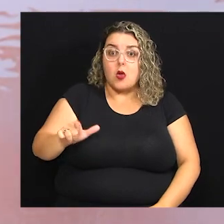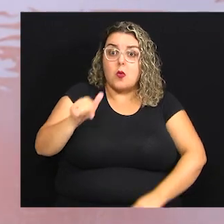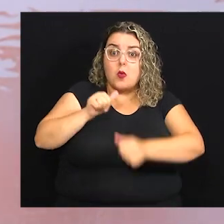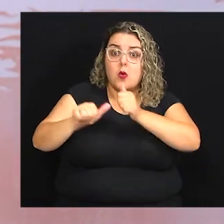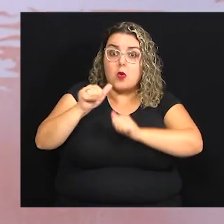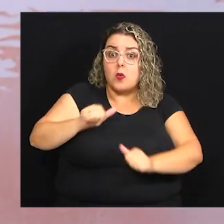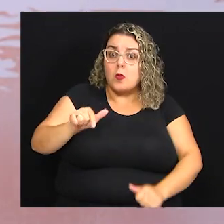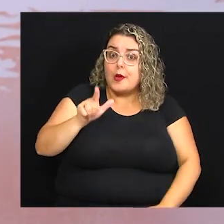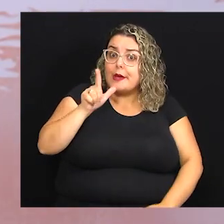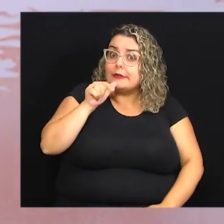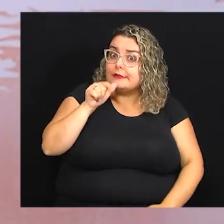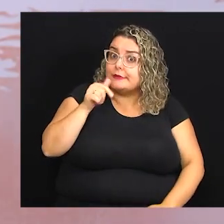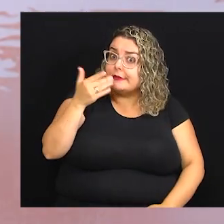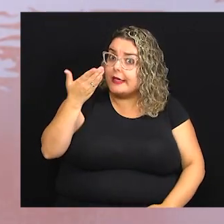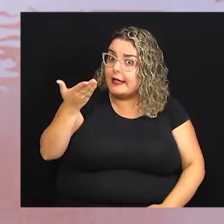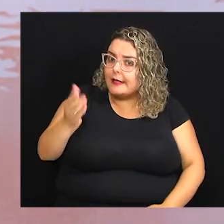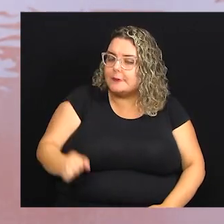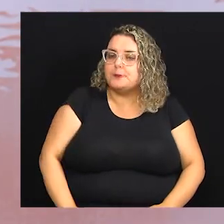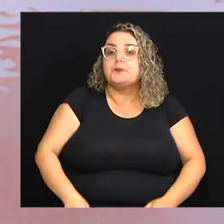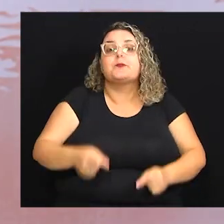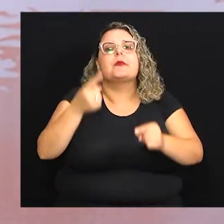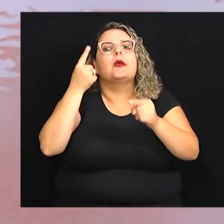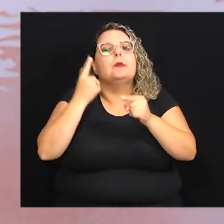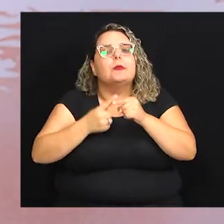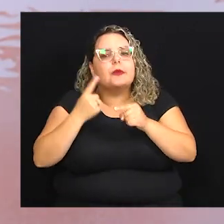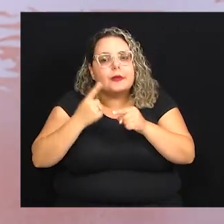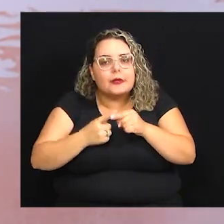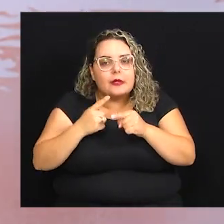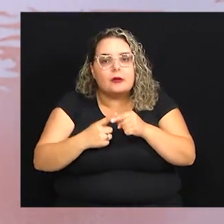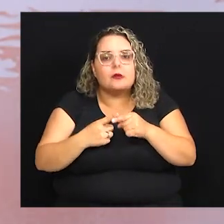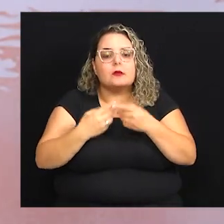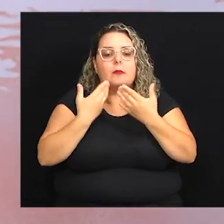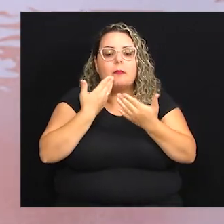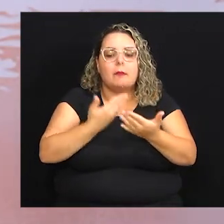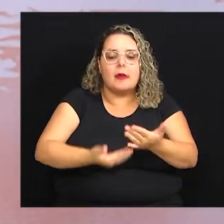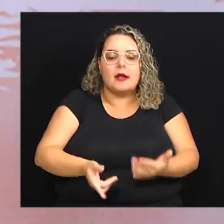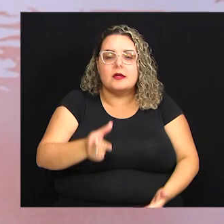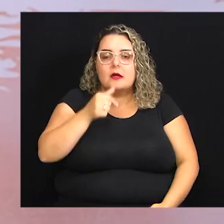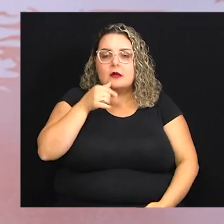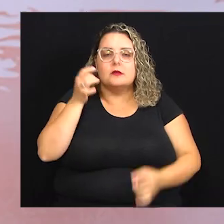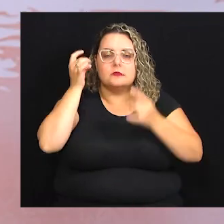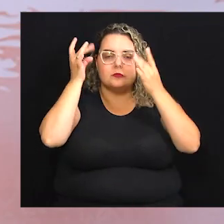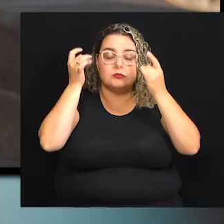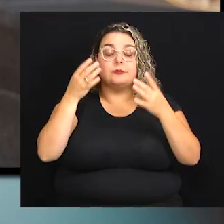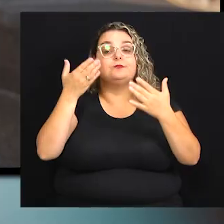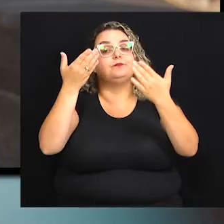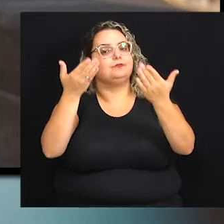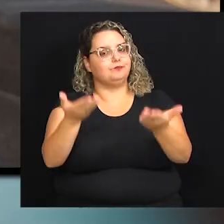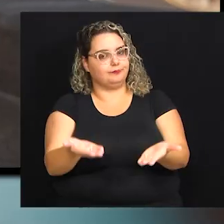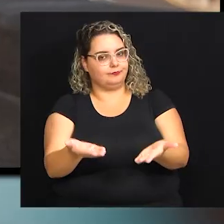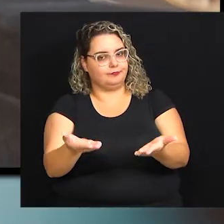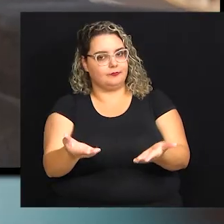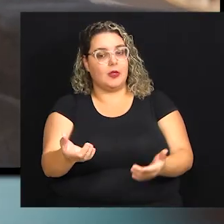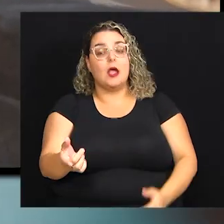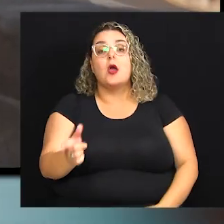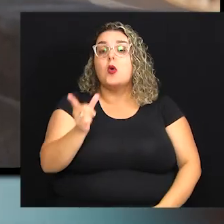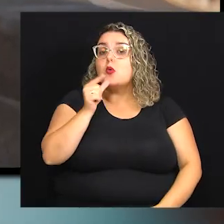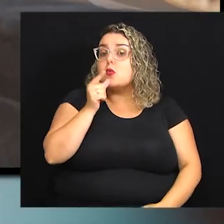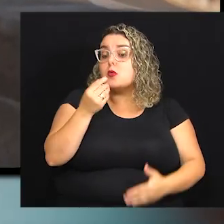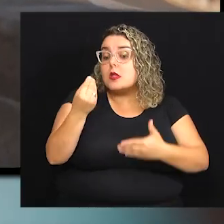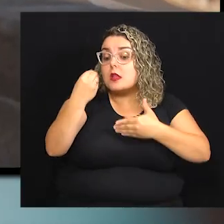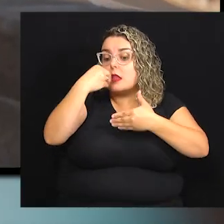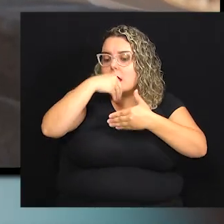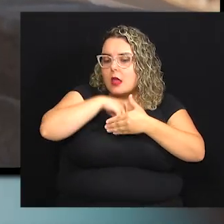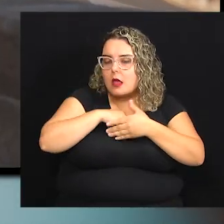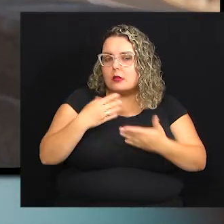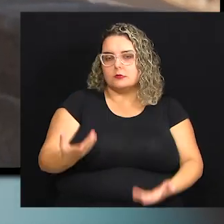Claro, não toma um copo d'água. Por que que a gente, quando se desidrata, sente dor de cabeça? Pois é, os líquidos que